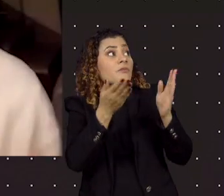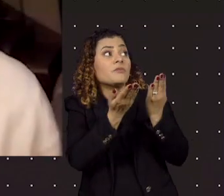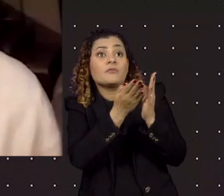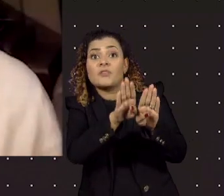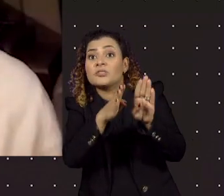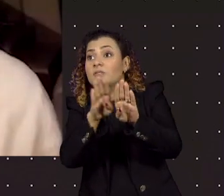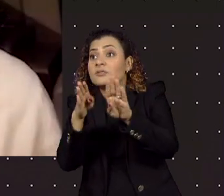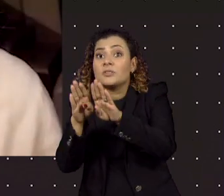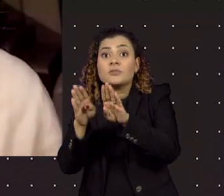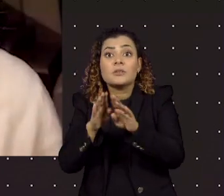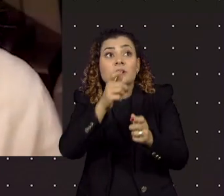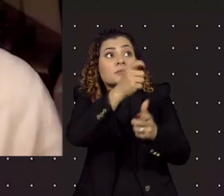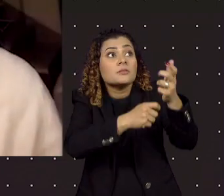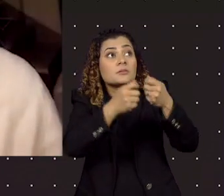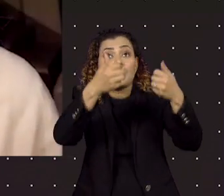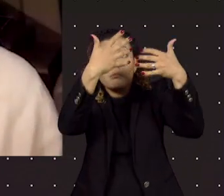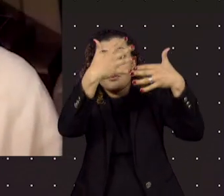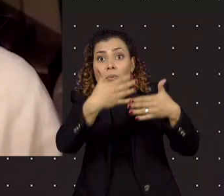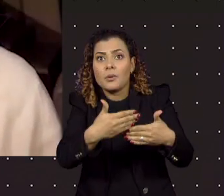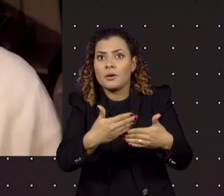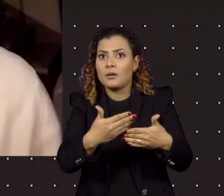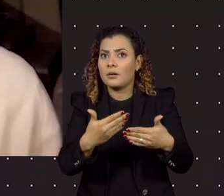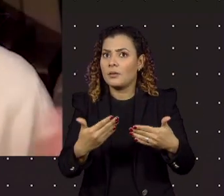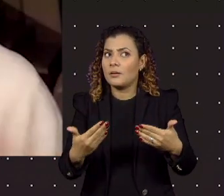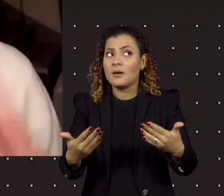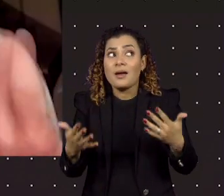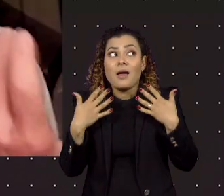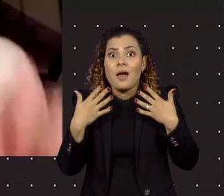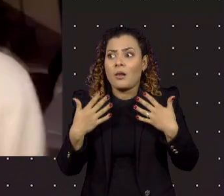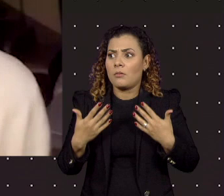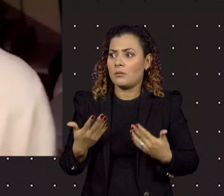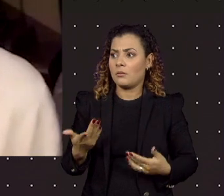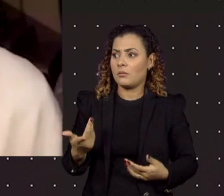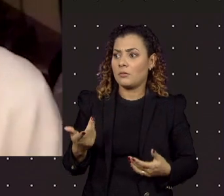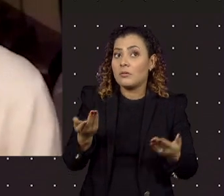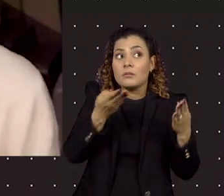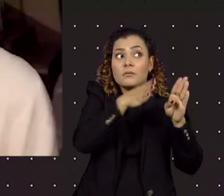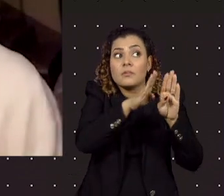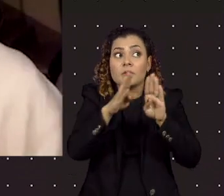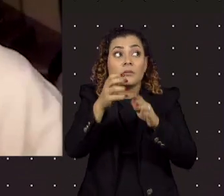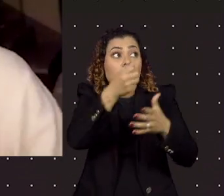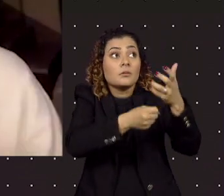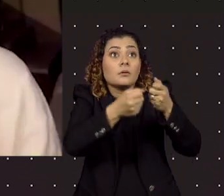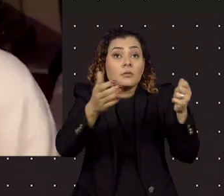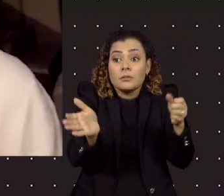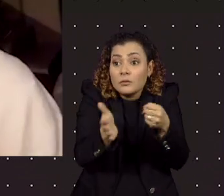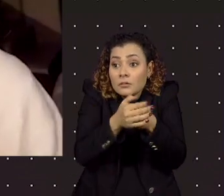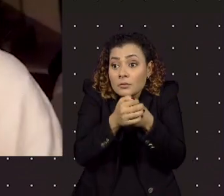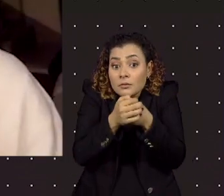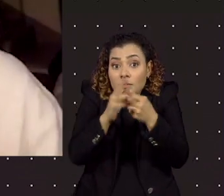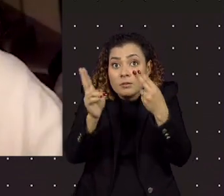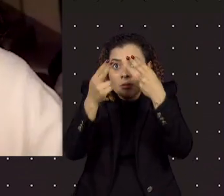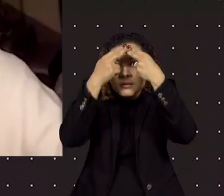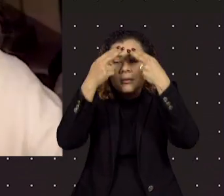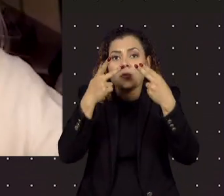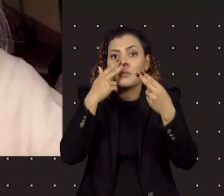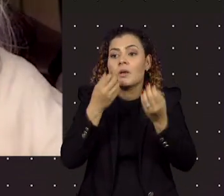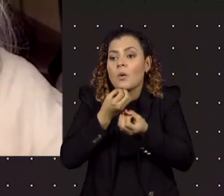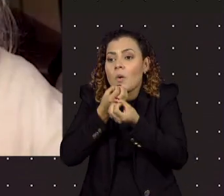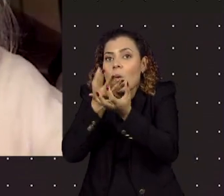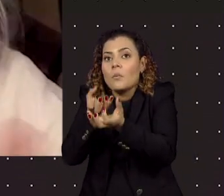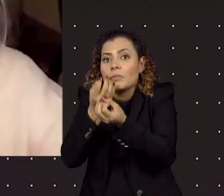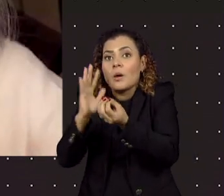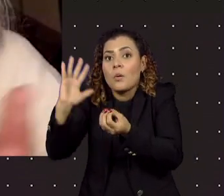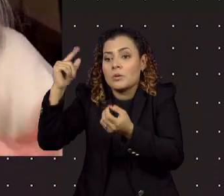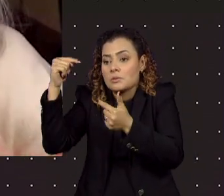as venezianas. E aí ele conseguiu dizer quais foram as